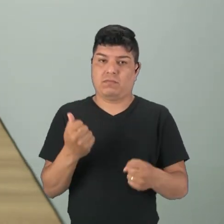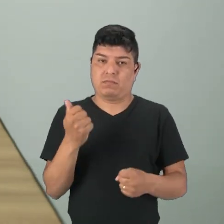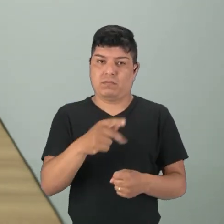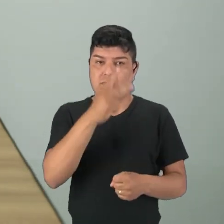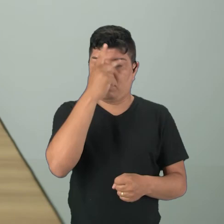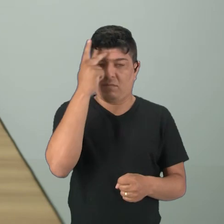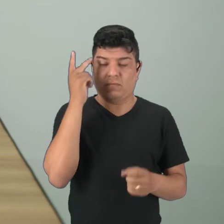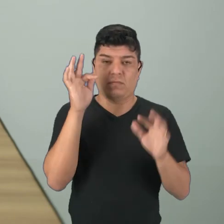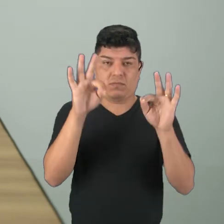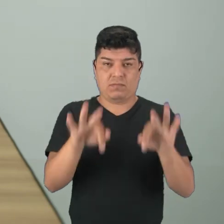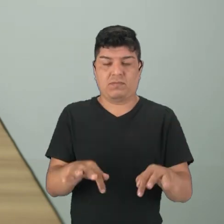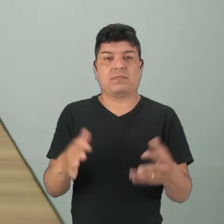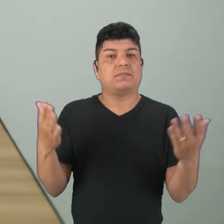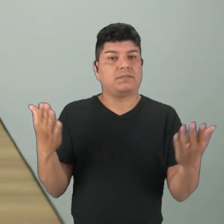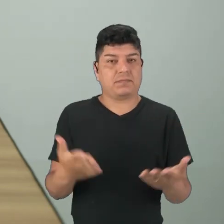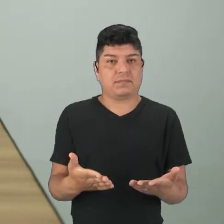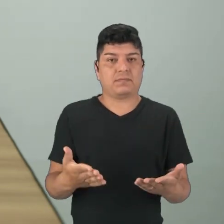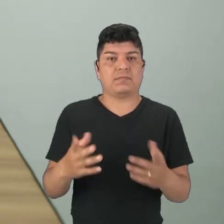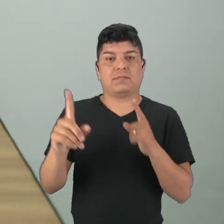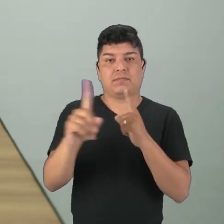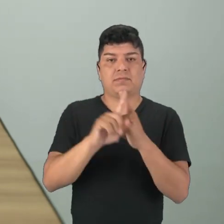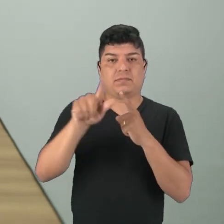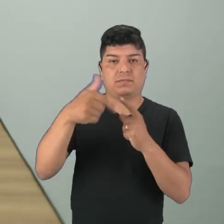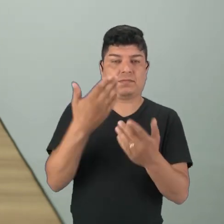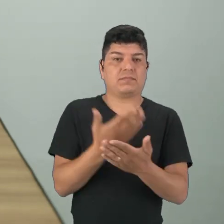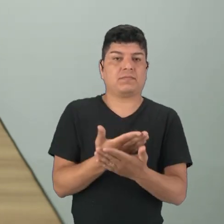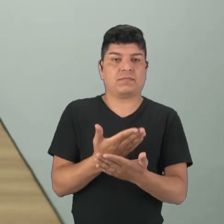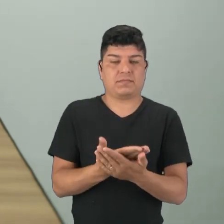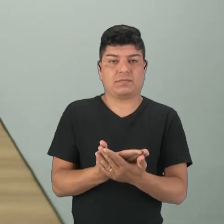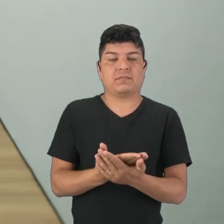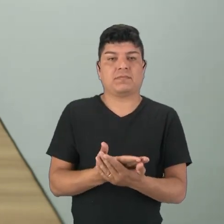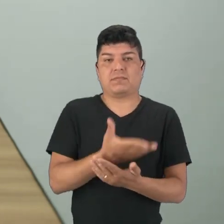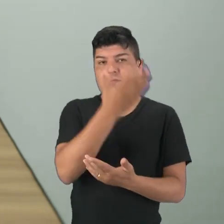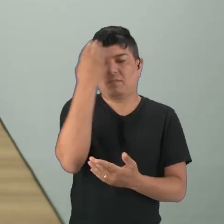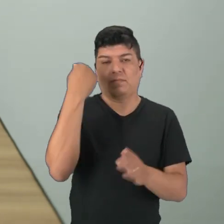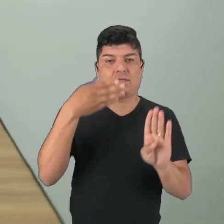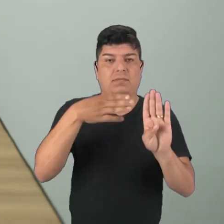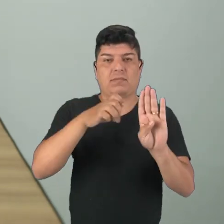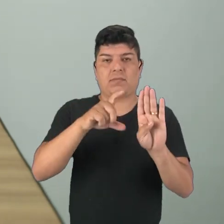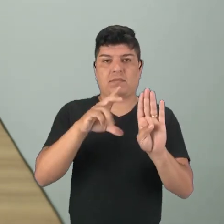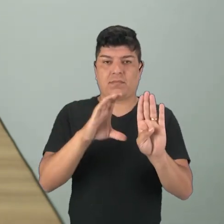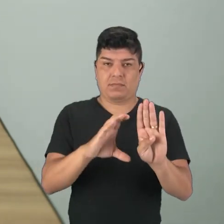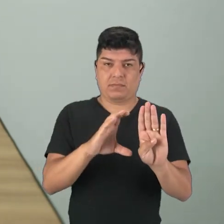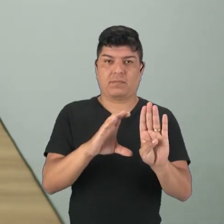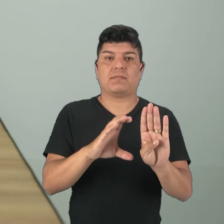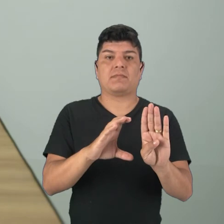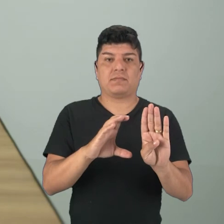Certinho, nós finalizamos por aqui e eu te vejo na próxima aula. Não esqueça de acessar a